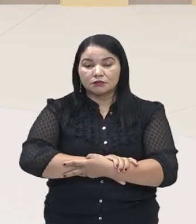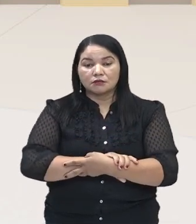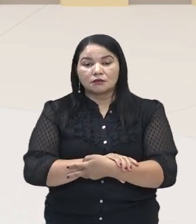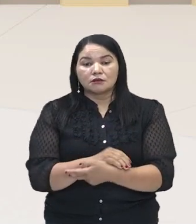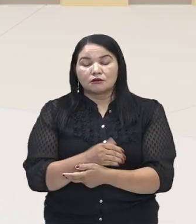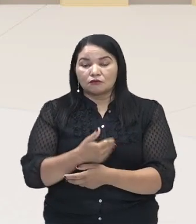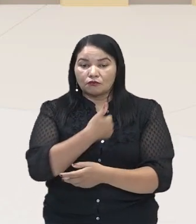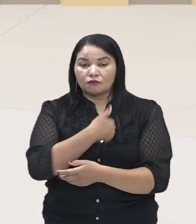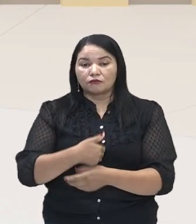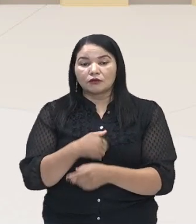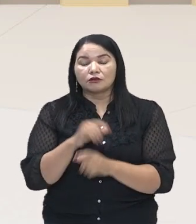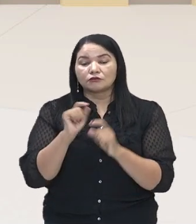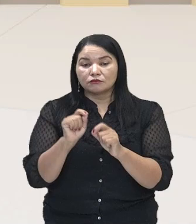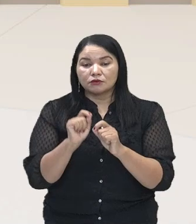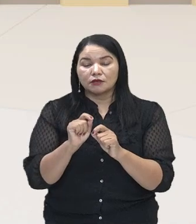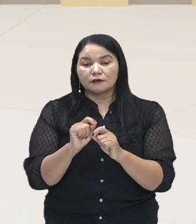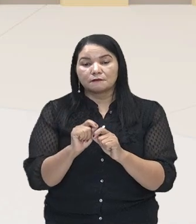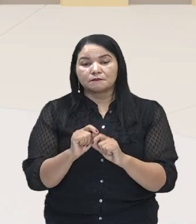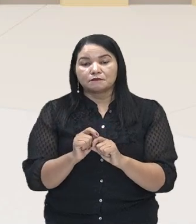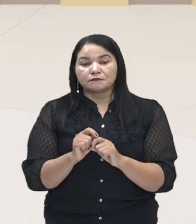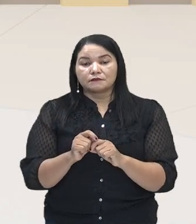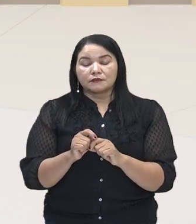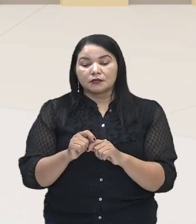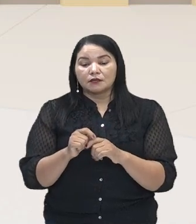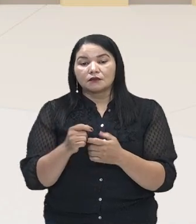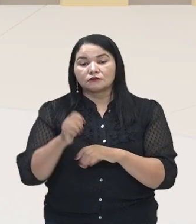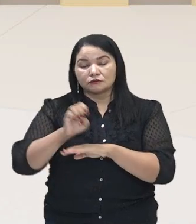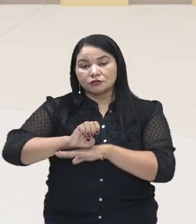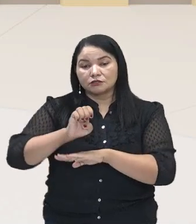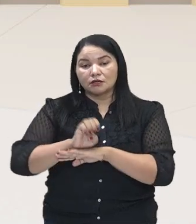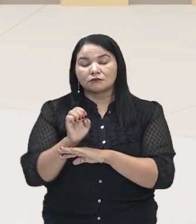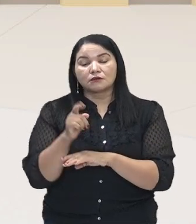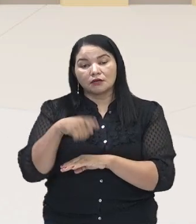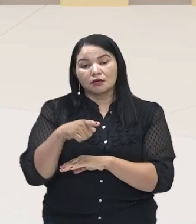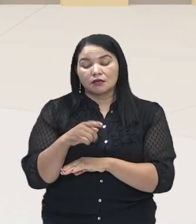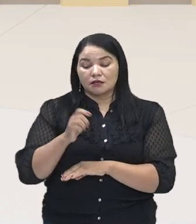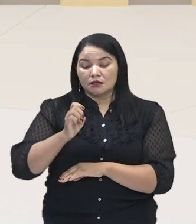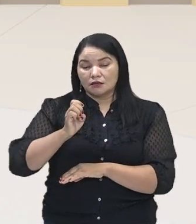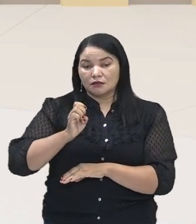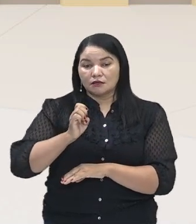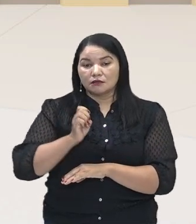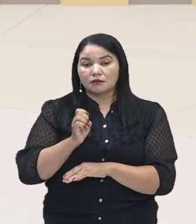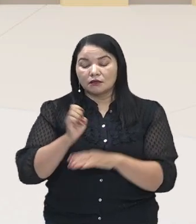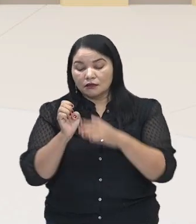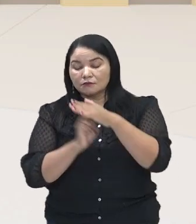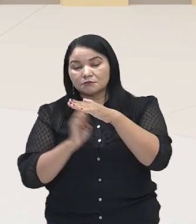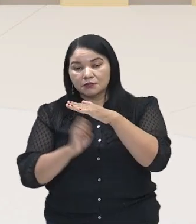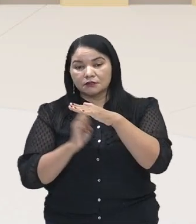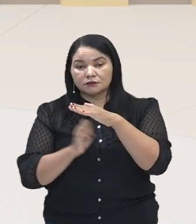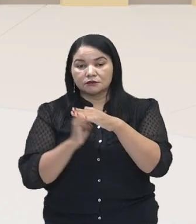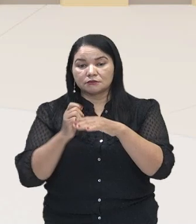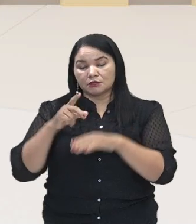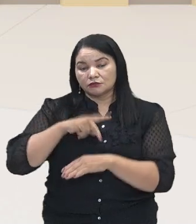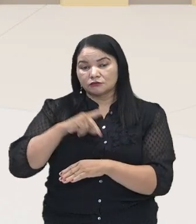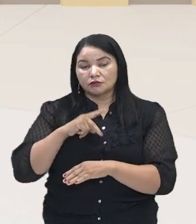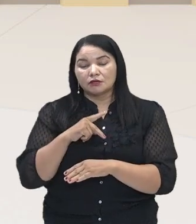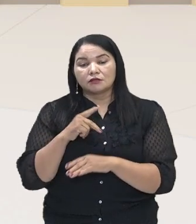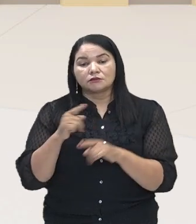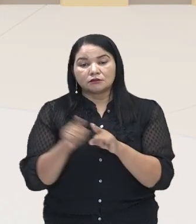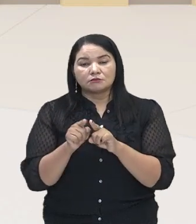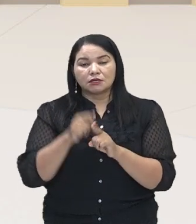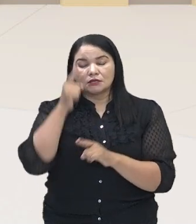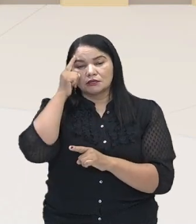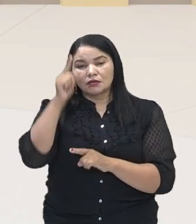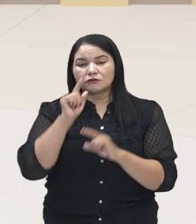público com atores não estatais, são as empresas particulares. Então a ideia aqui também é fazer